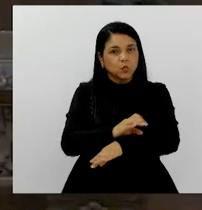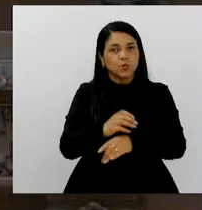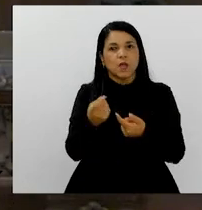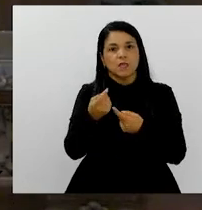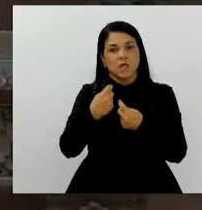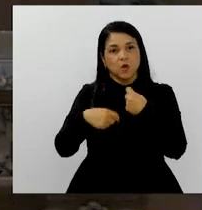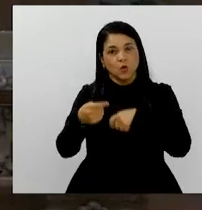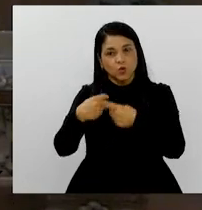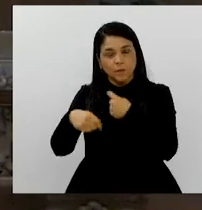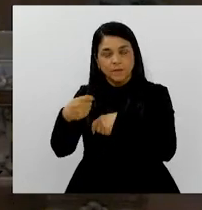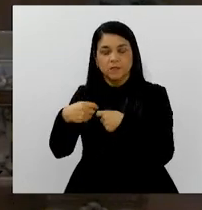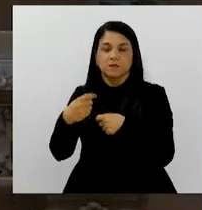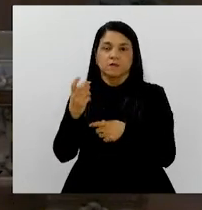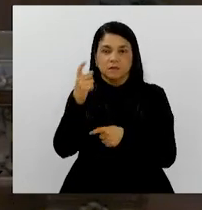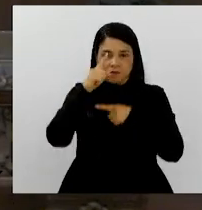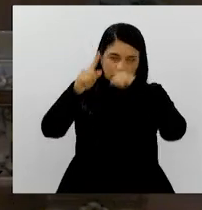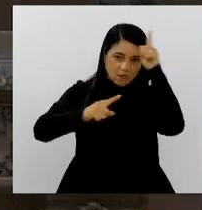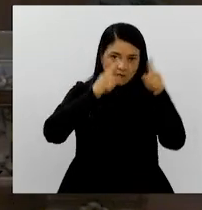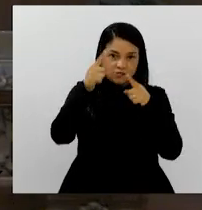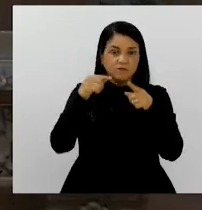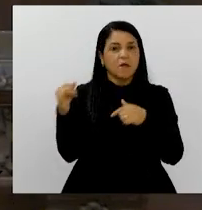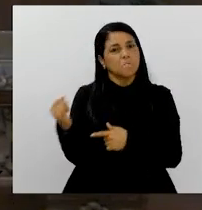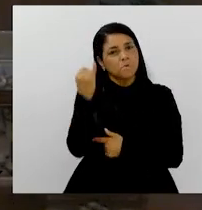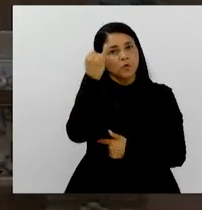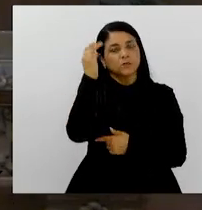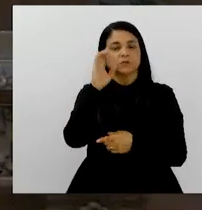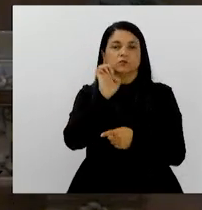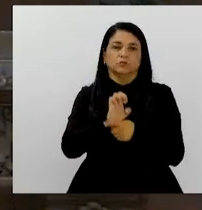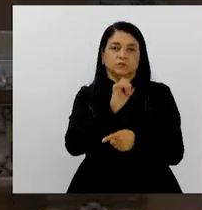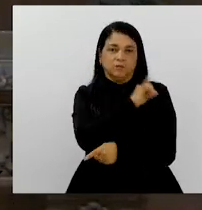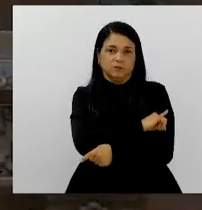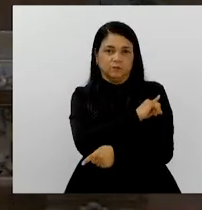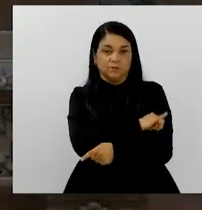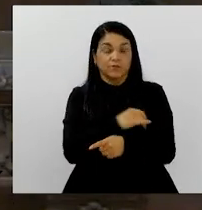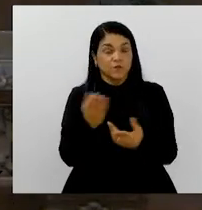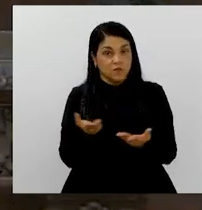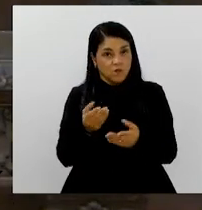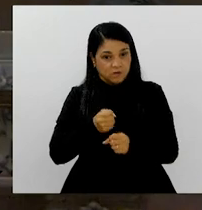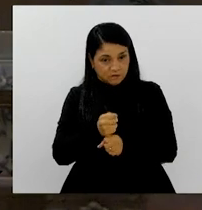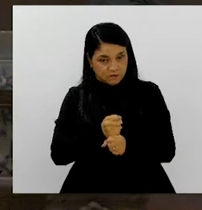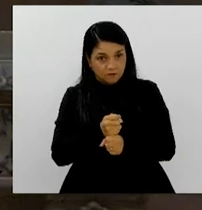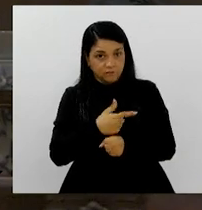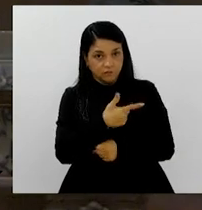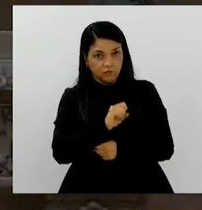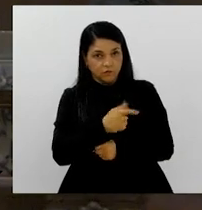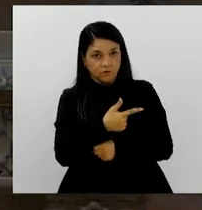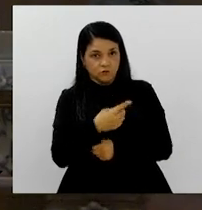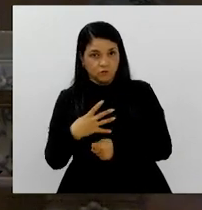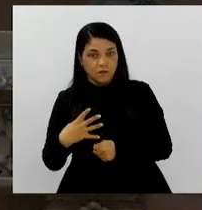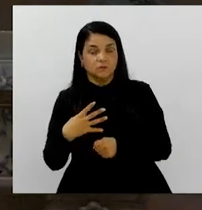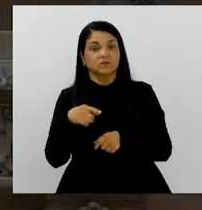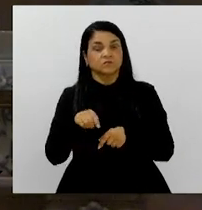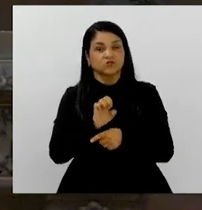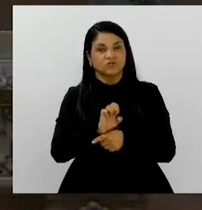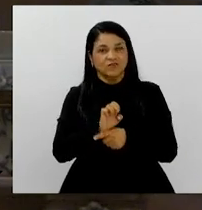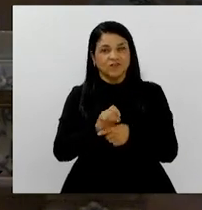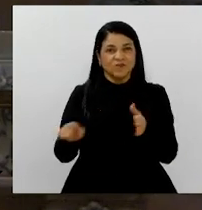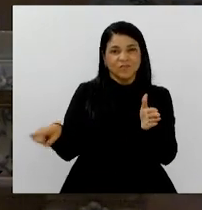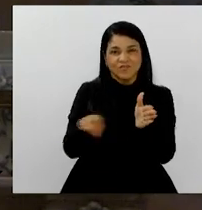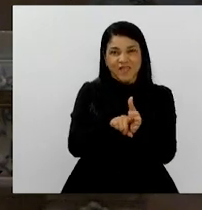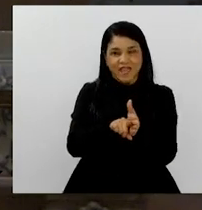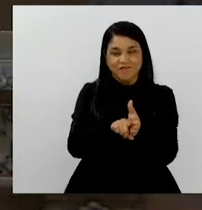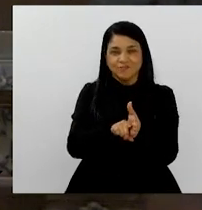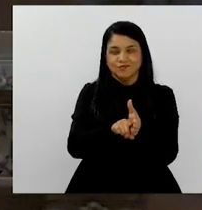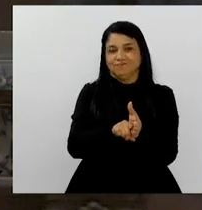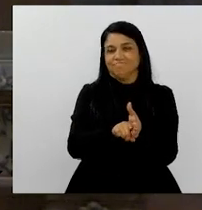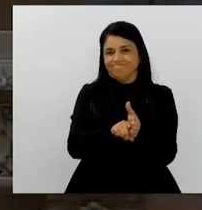parte importante da economia do Estado do Rio de Janeiro. Esse ano, o Estado do Rio de Janeiro vai ter um déficit ainda